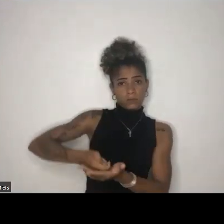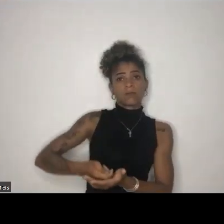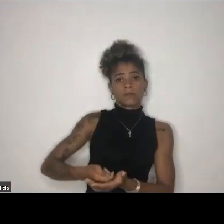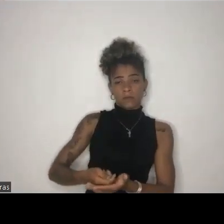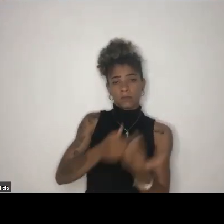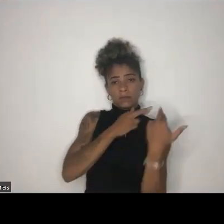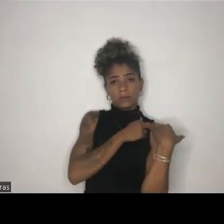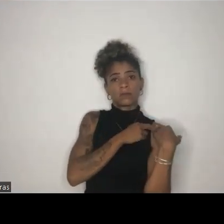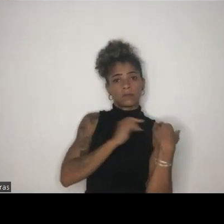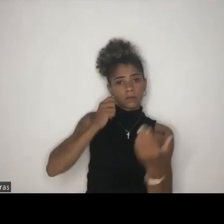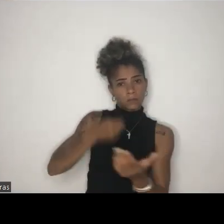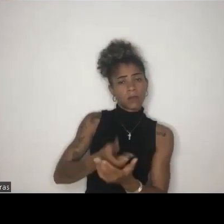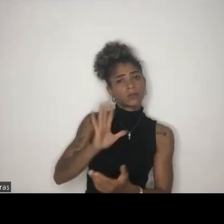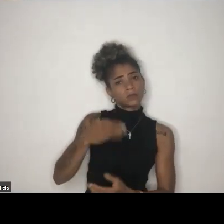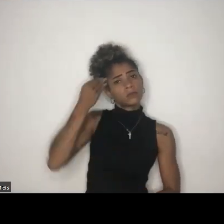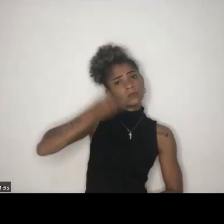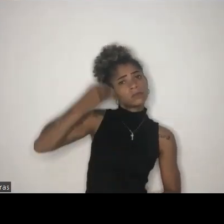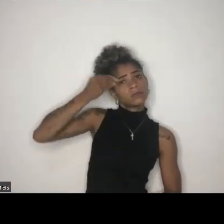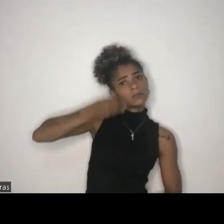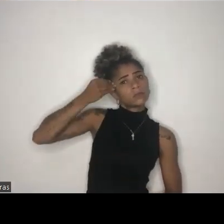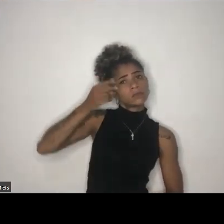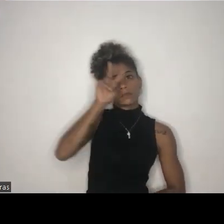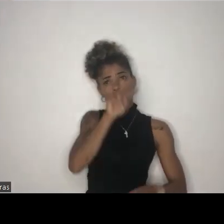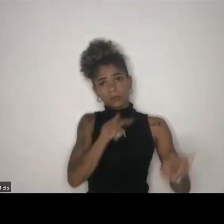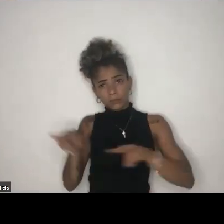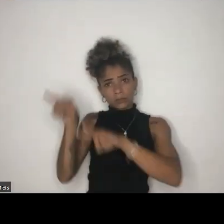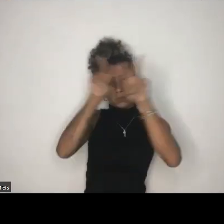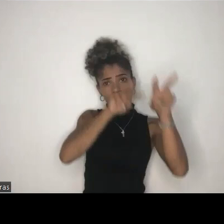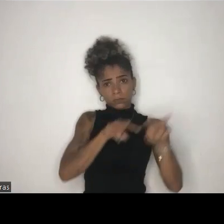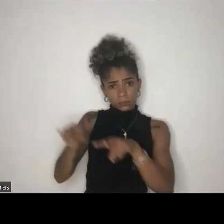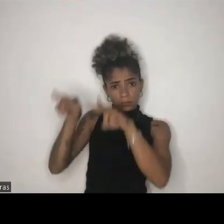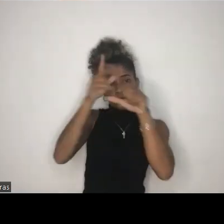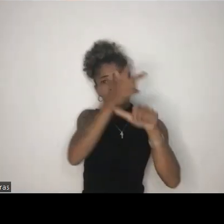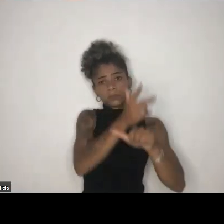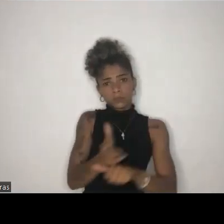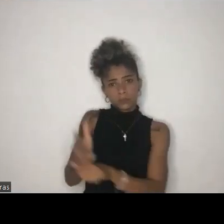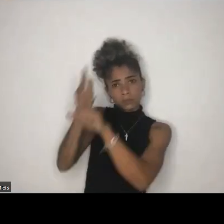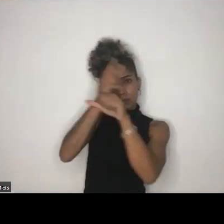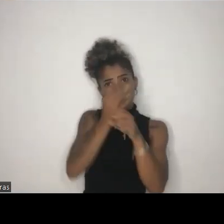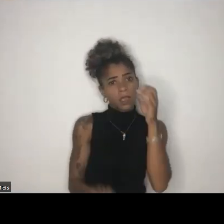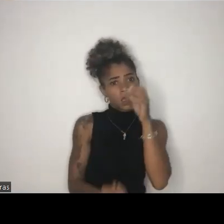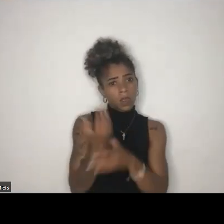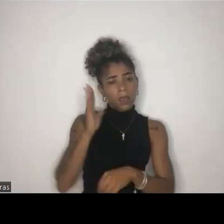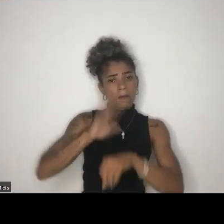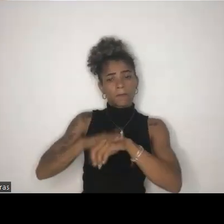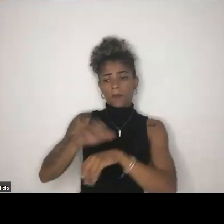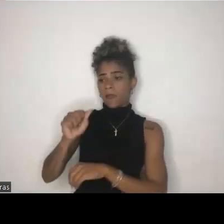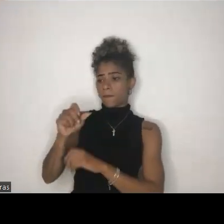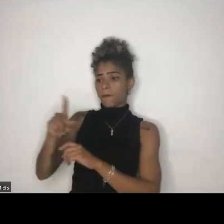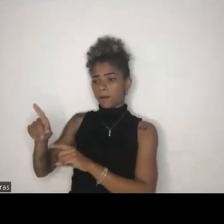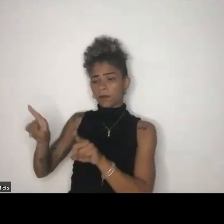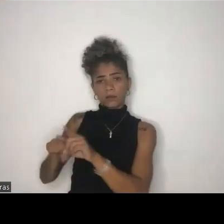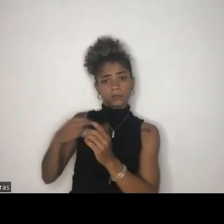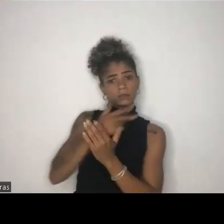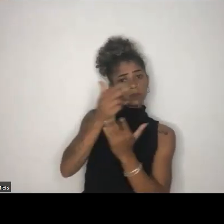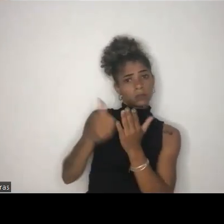experiências no audiovisual eu mesmo resolvi dirigir os vídeos é construir os aplicativos Eu desenhei a moto